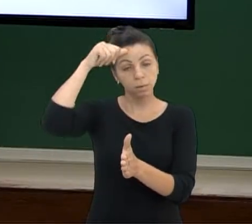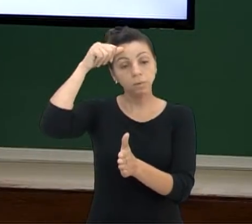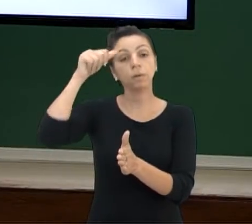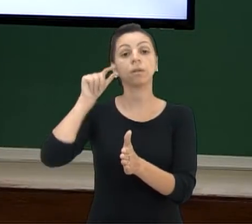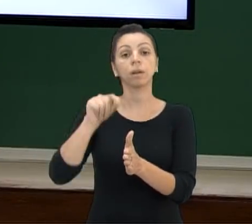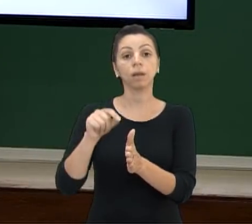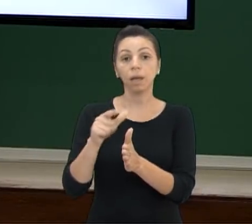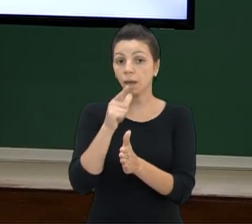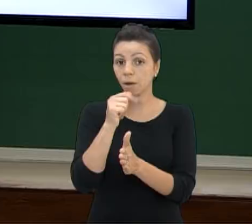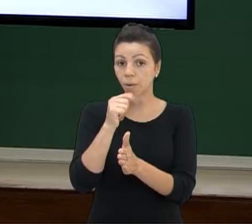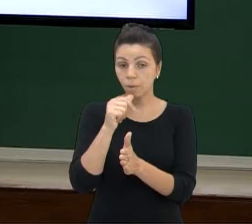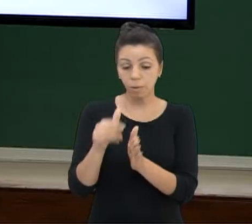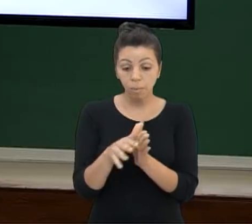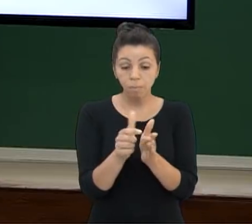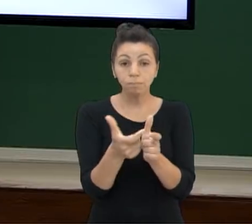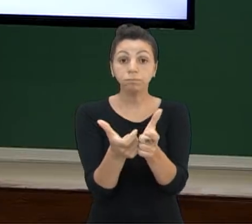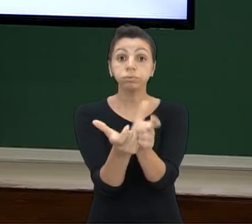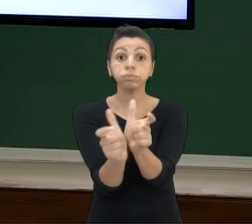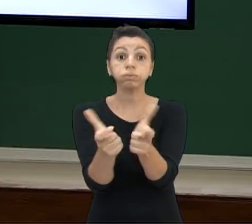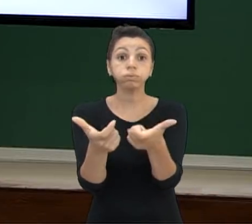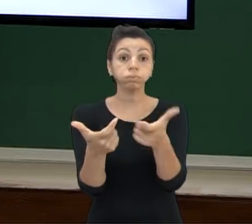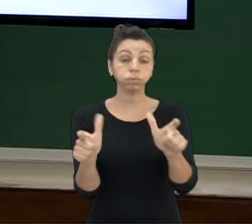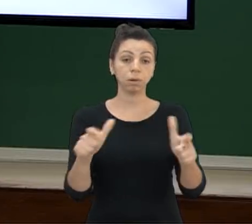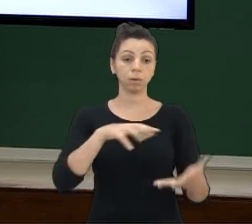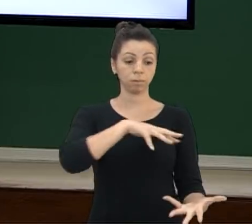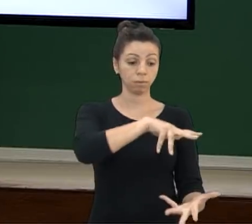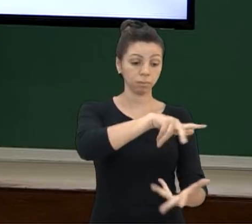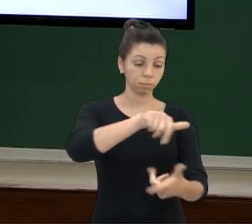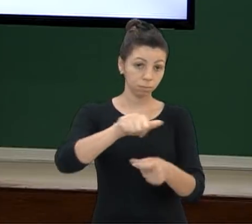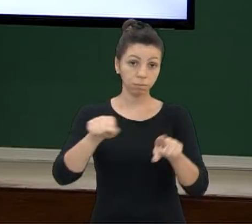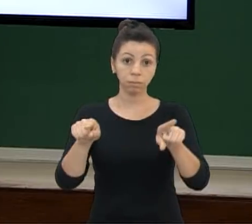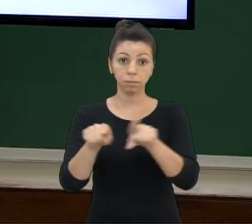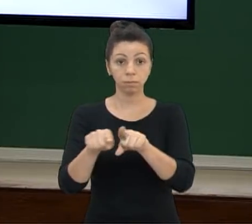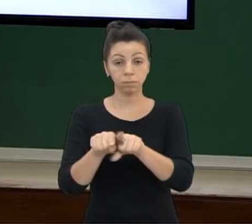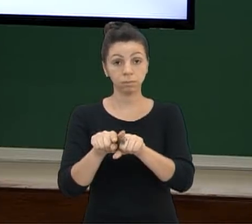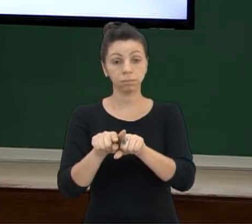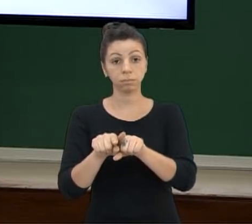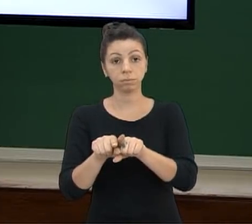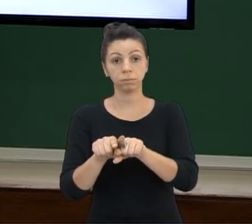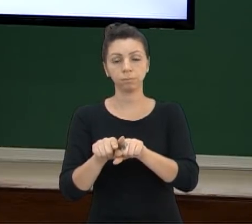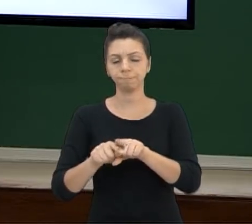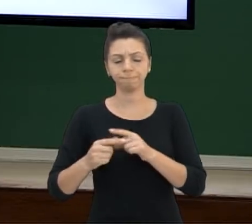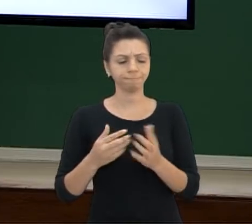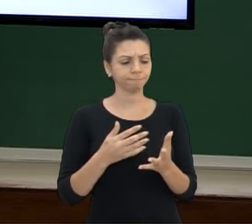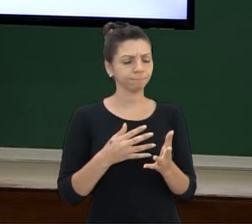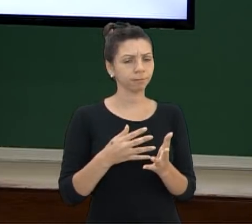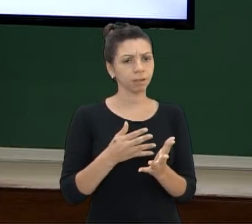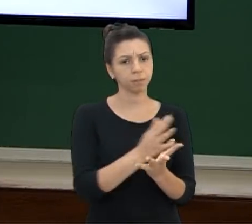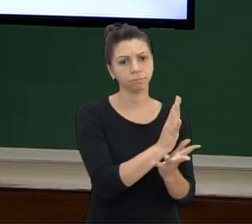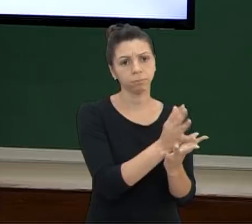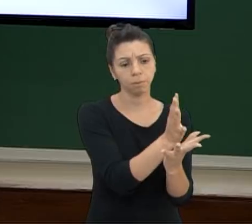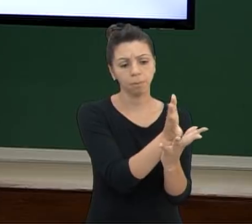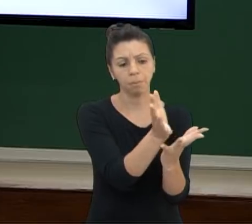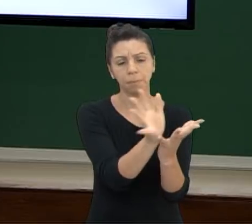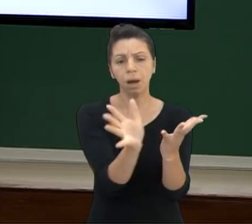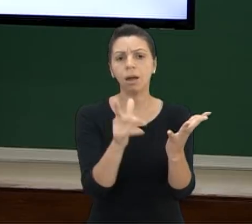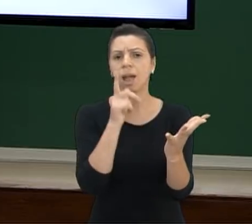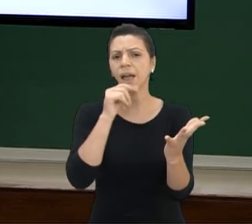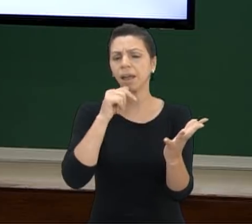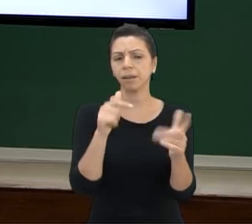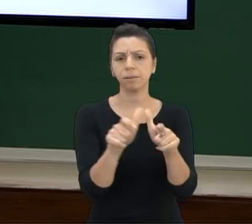planeta. E além do rio Amazonas, o Brasil dispõe de uma ampla rede hidrográfica, de uma rede de drenagem